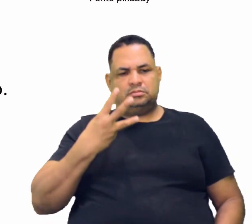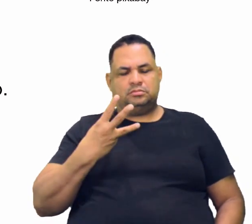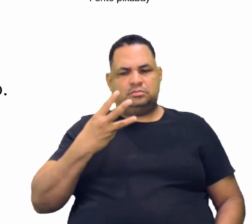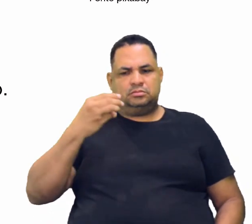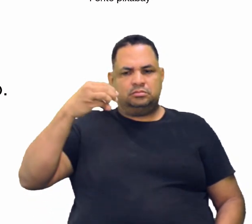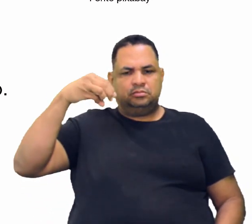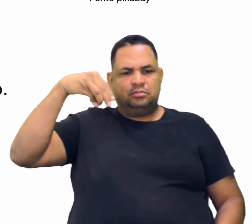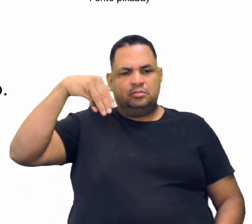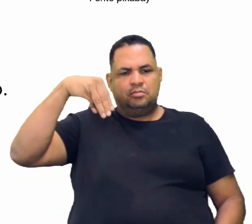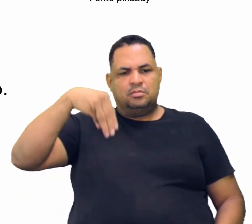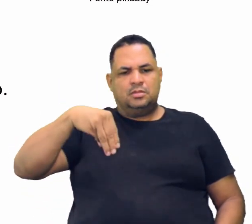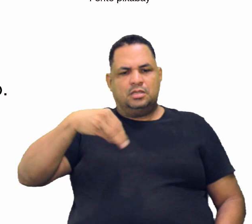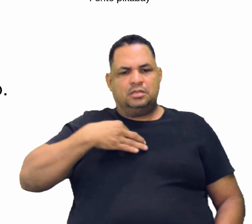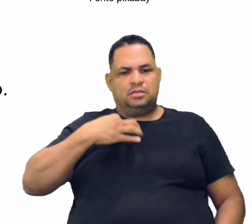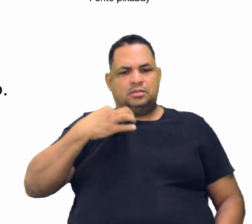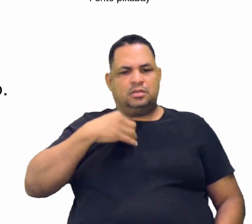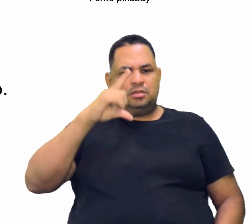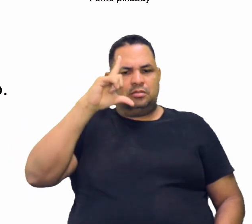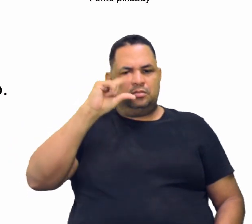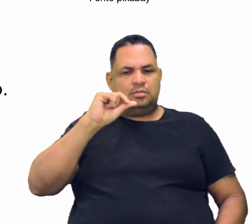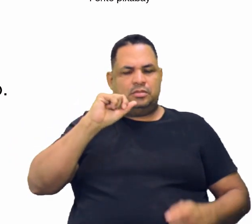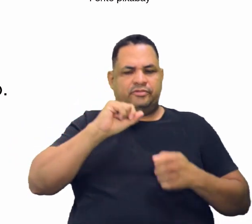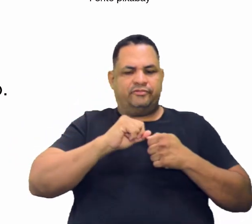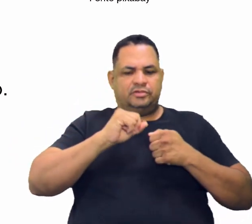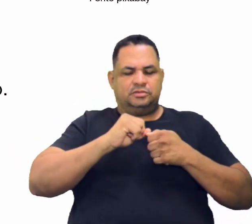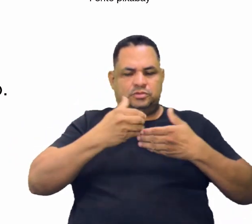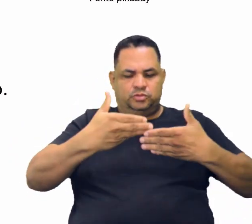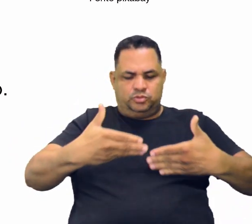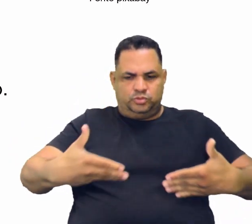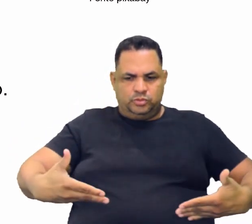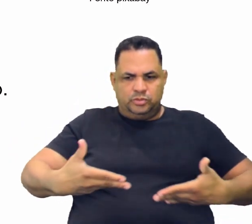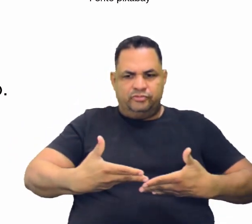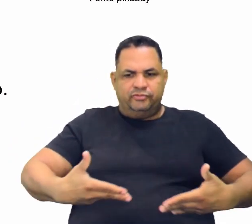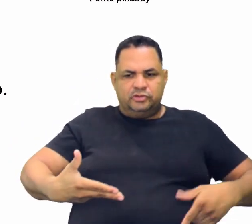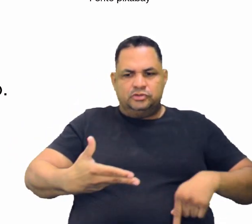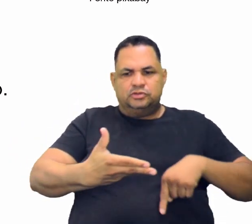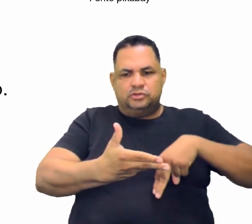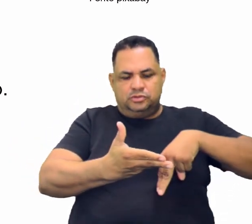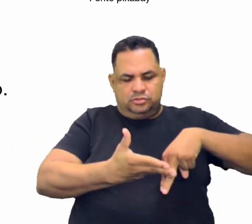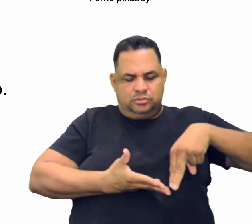3 metros de tecido é pouco para fazer o seu vestido.